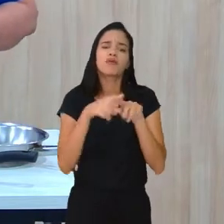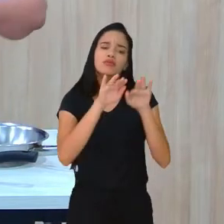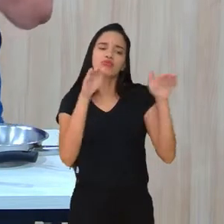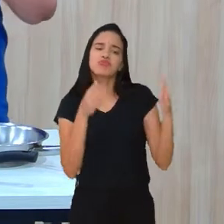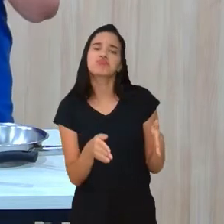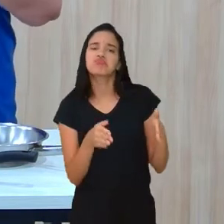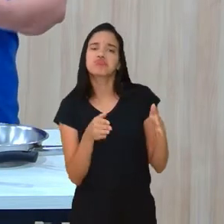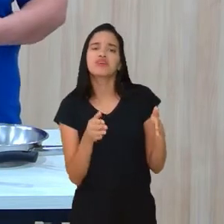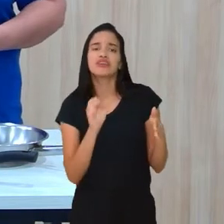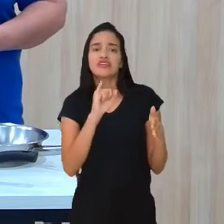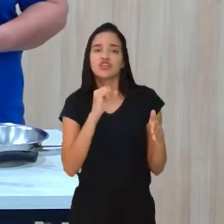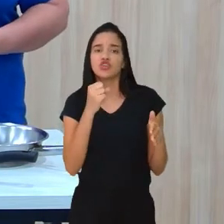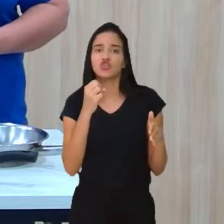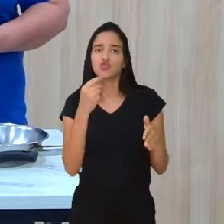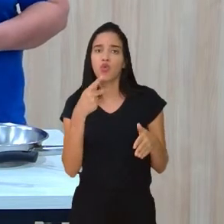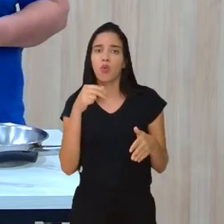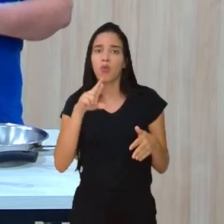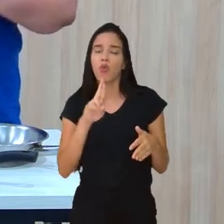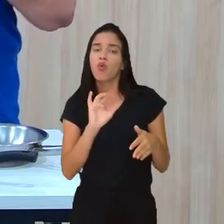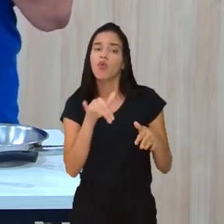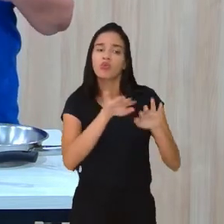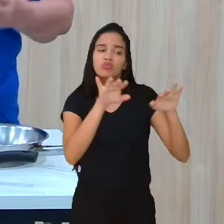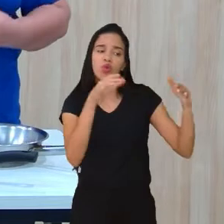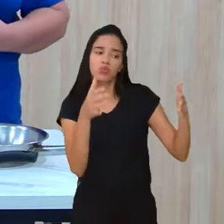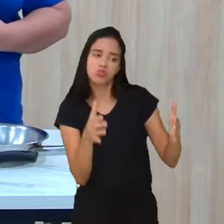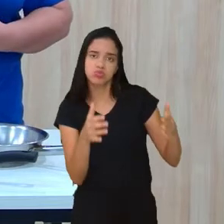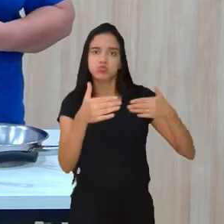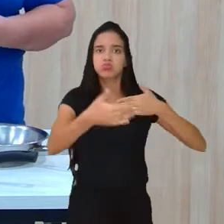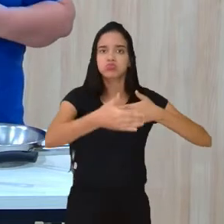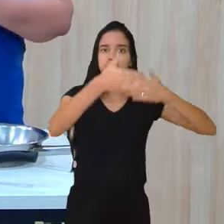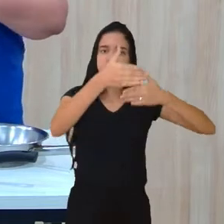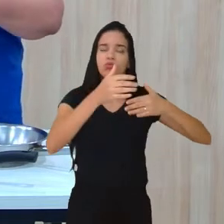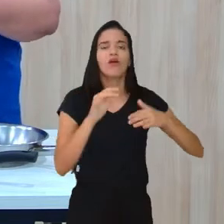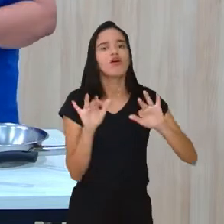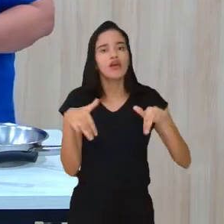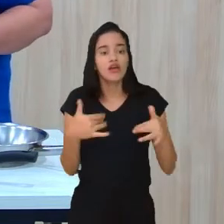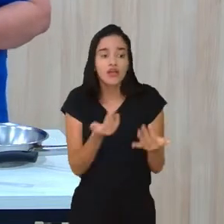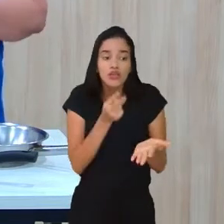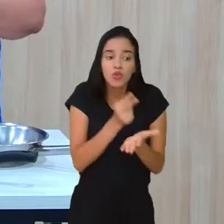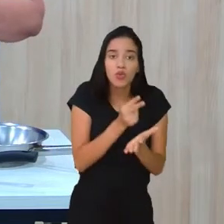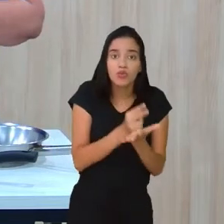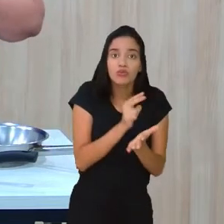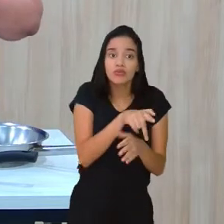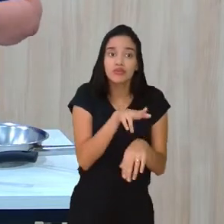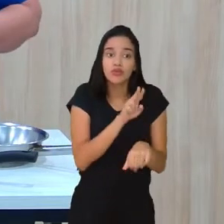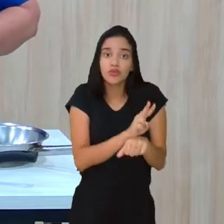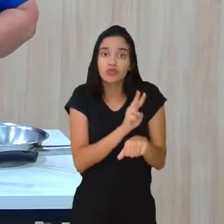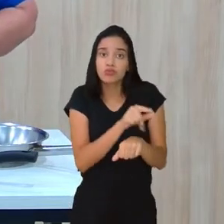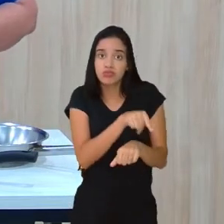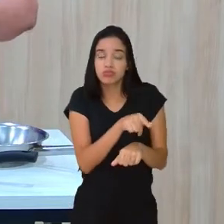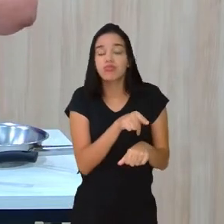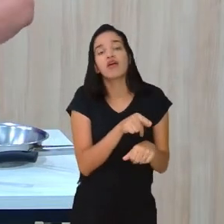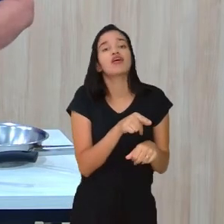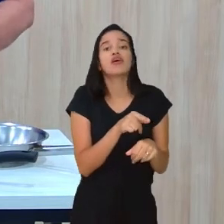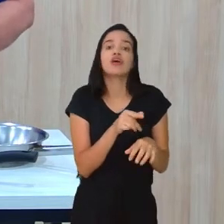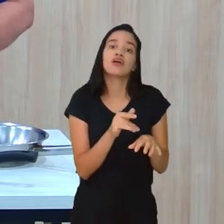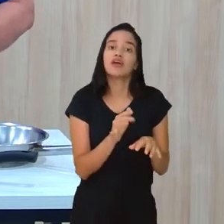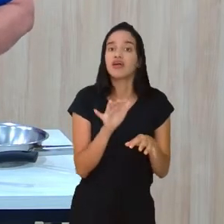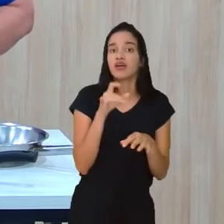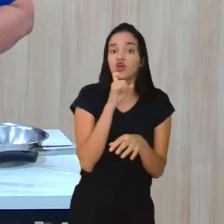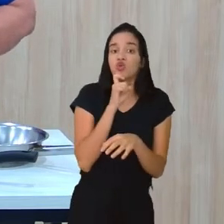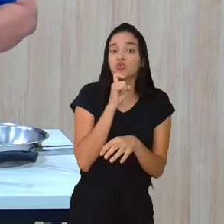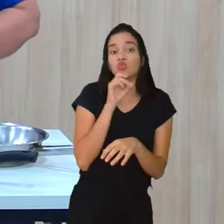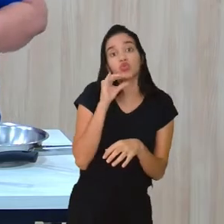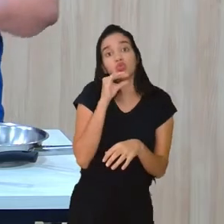isopor? O que é que tem nesse tecido? O que é que reveste esse tecido que mantém ou deve manter a